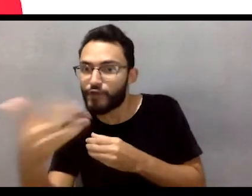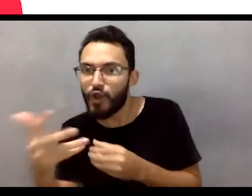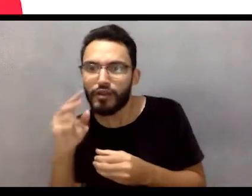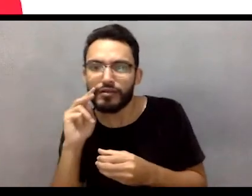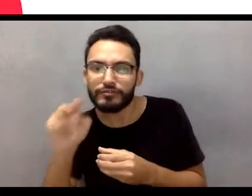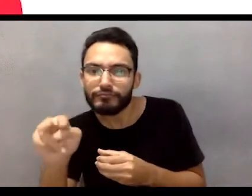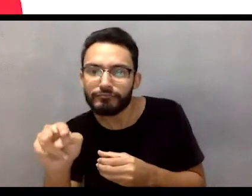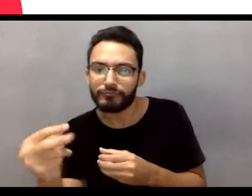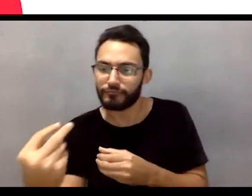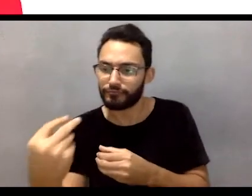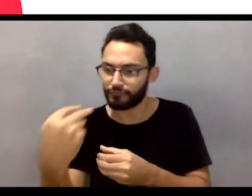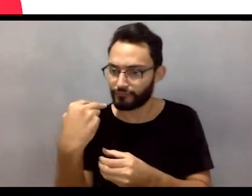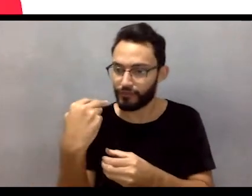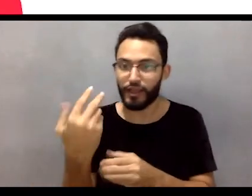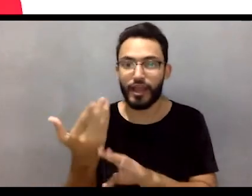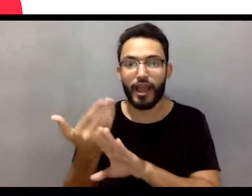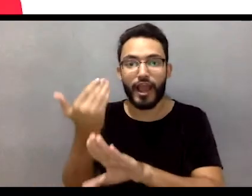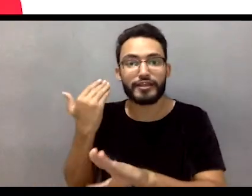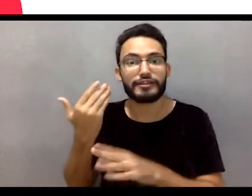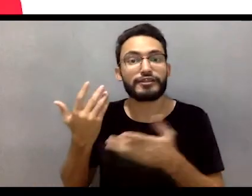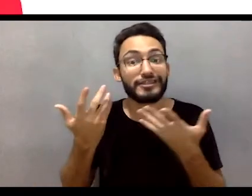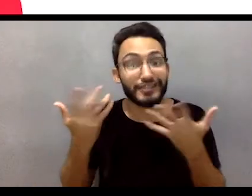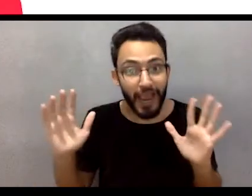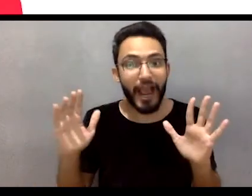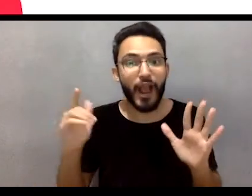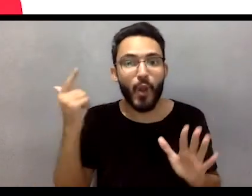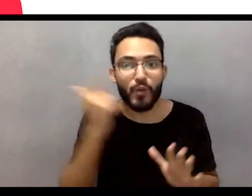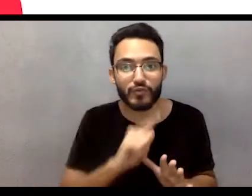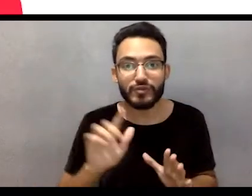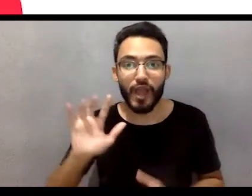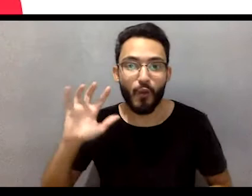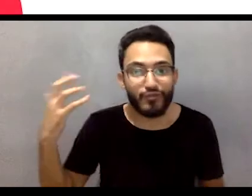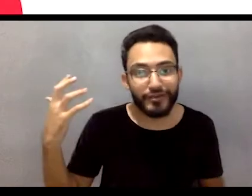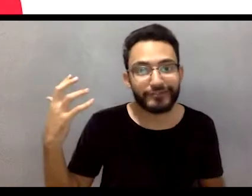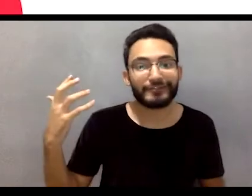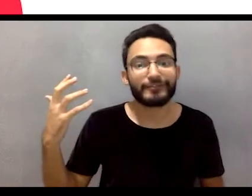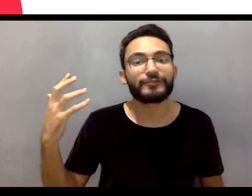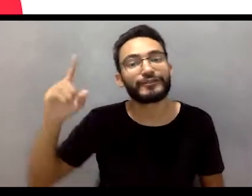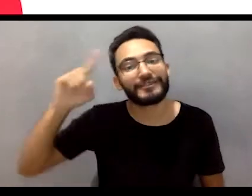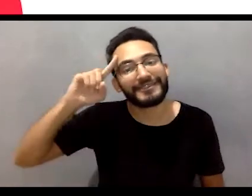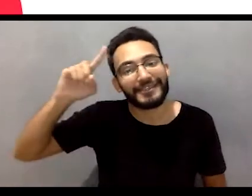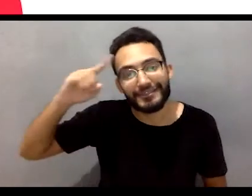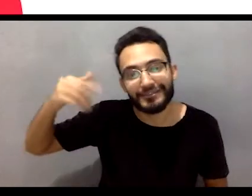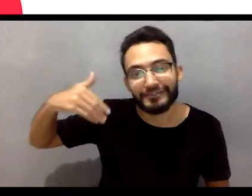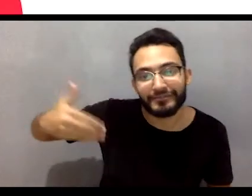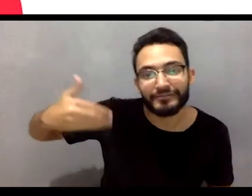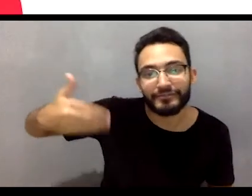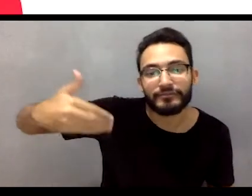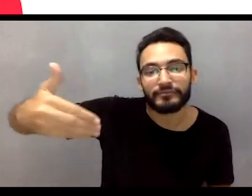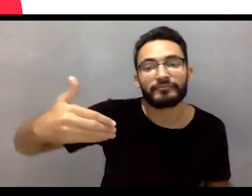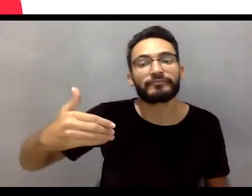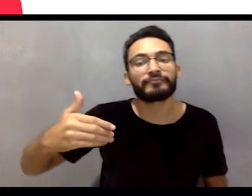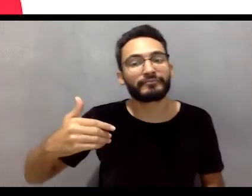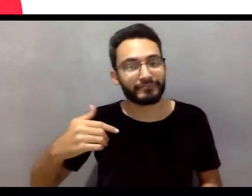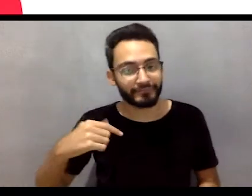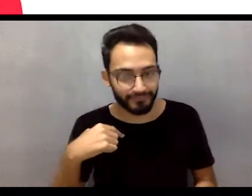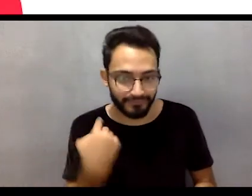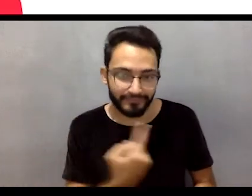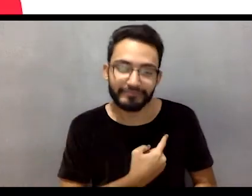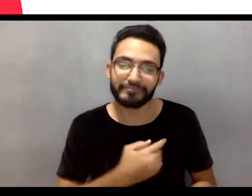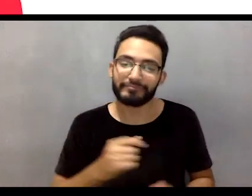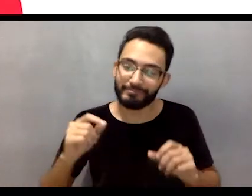que o negócio já é, que o negócio já acontece no seu dia a dia. E nós tão